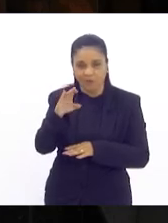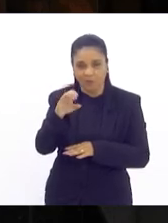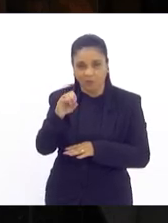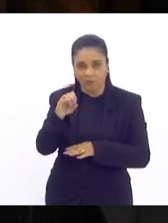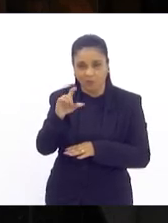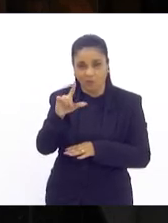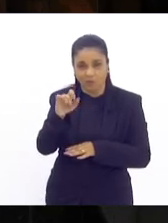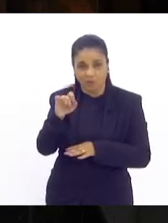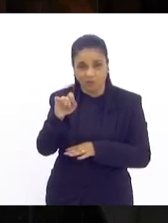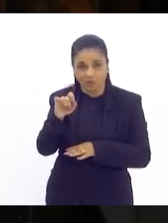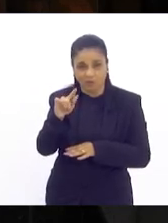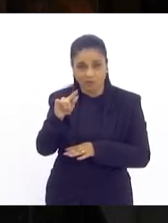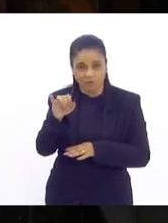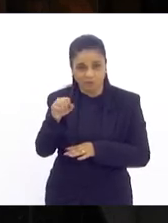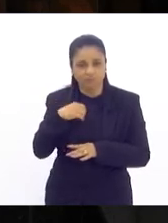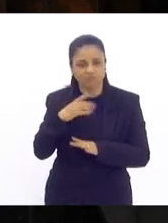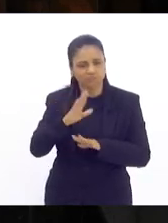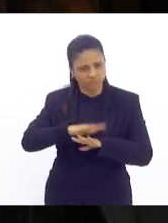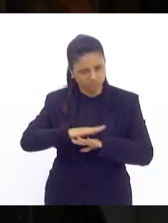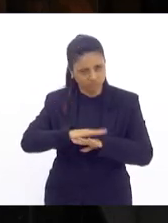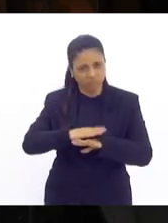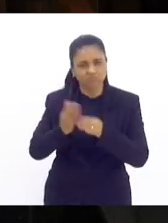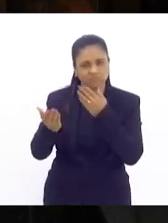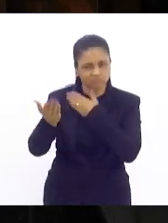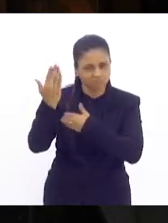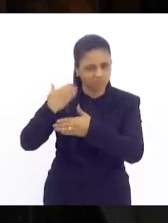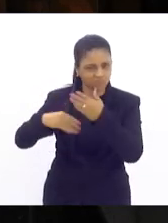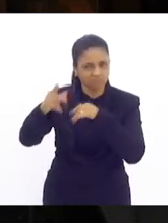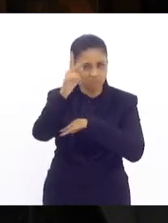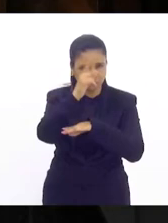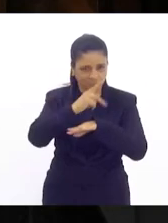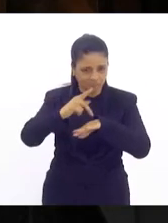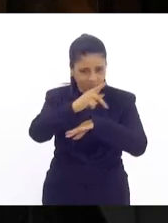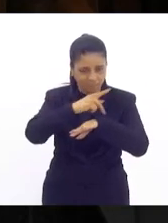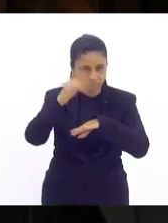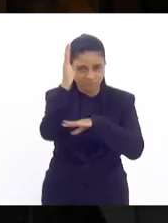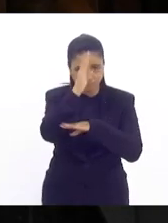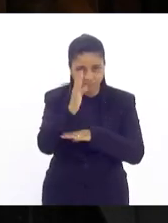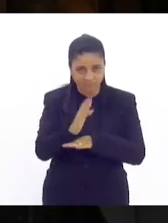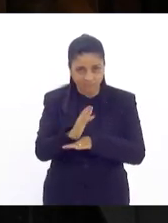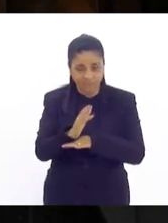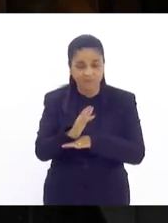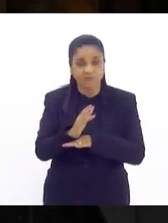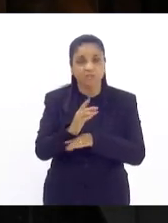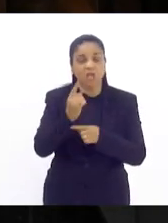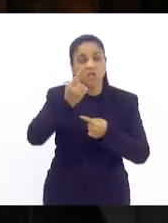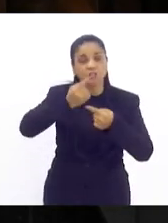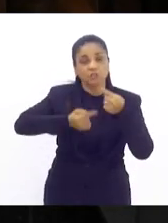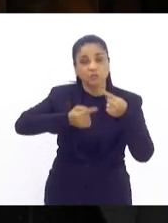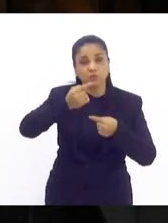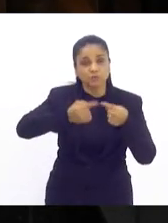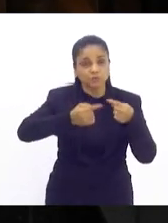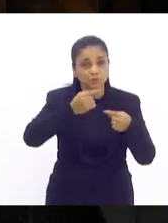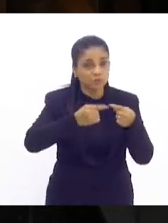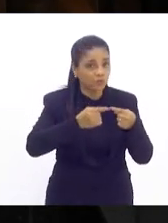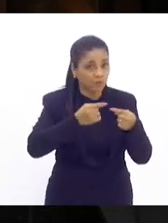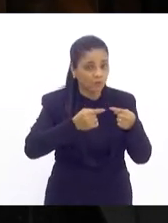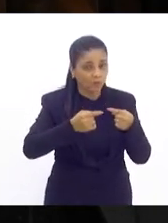já houve época nesse país que a grande discussão era